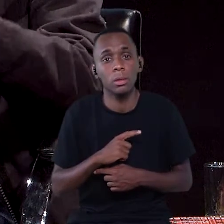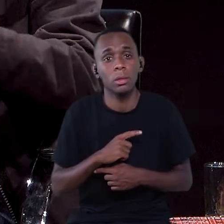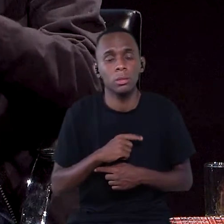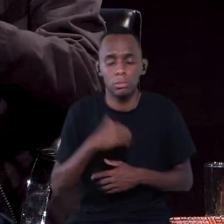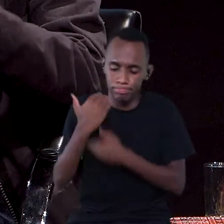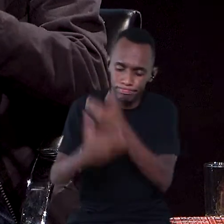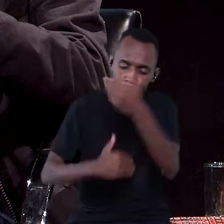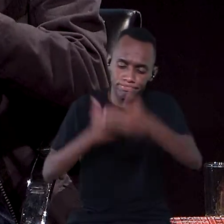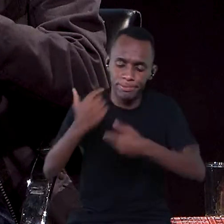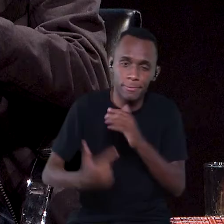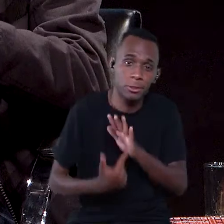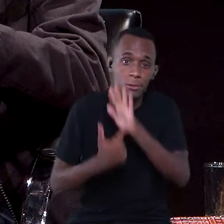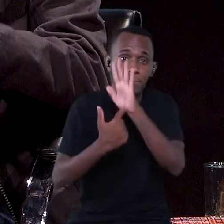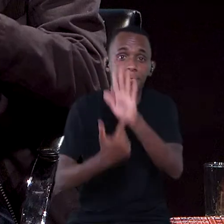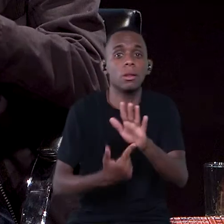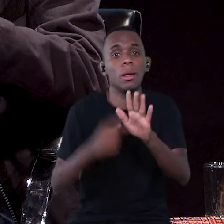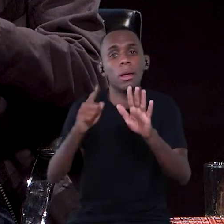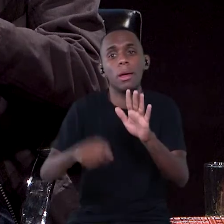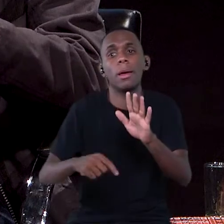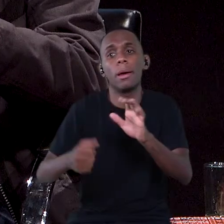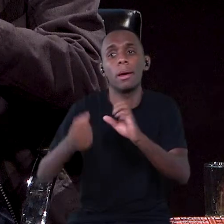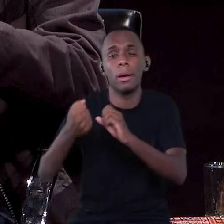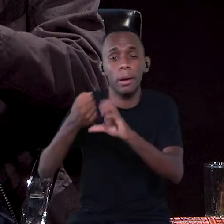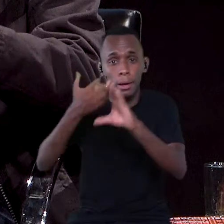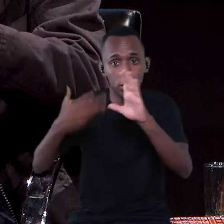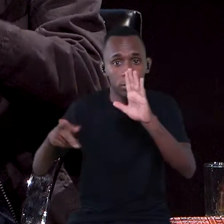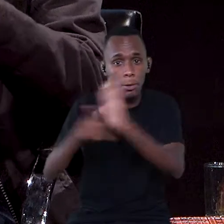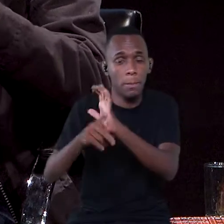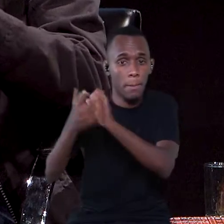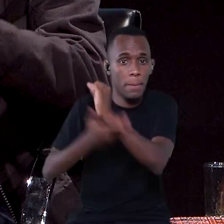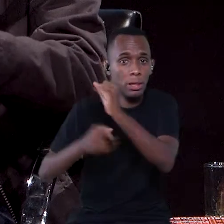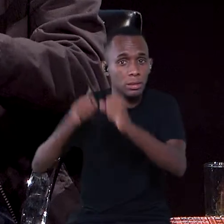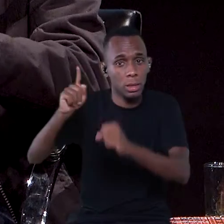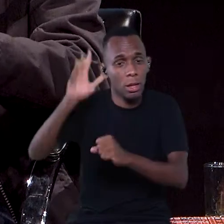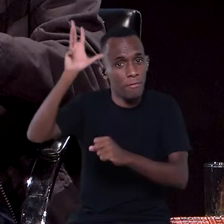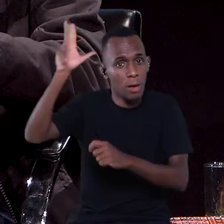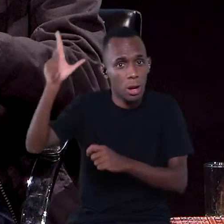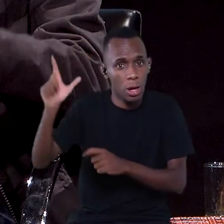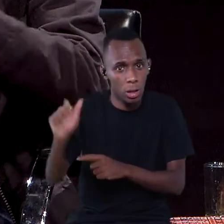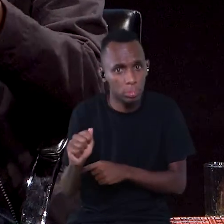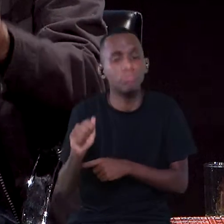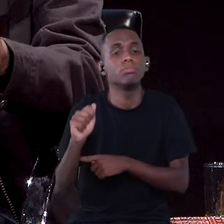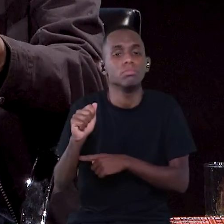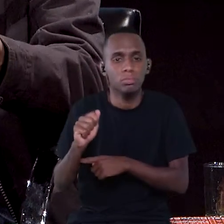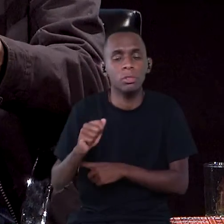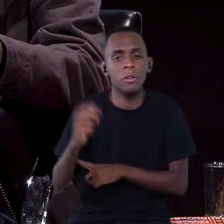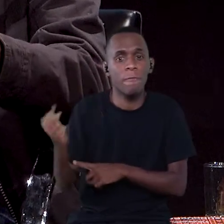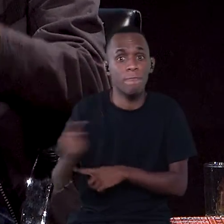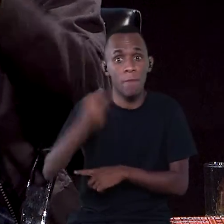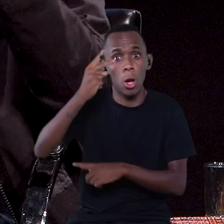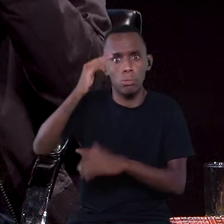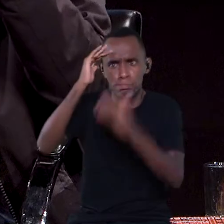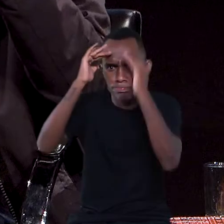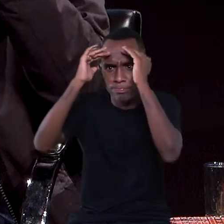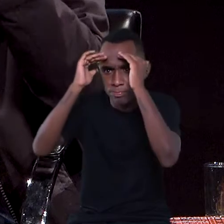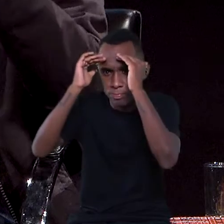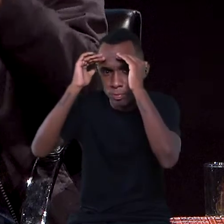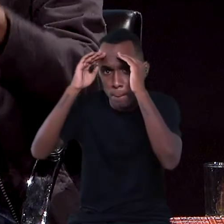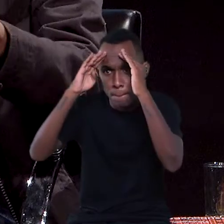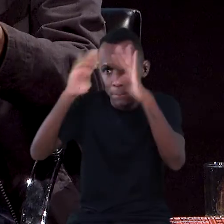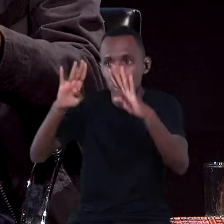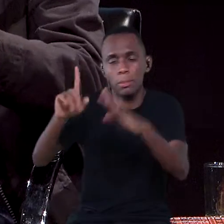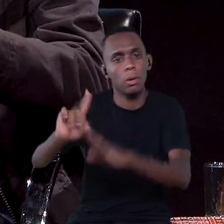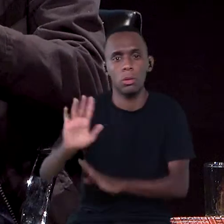dispersão. Então, é pegar matrizes culturais africanas não como totalidade, não como valores absolutos, mas como